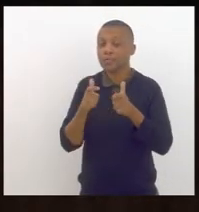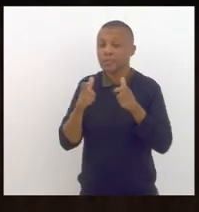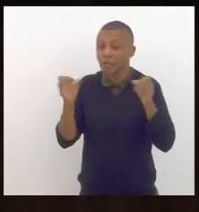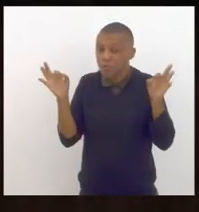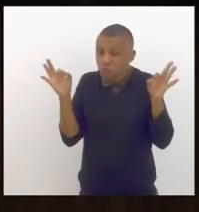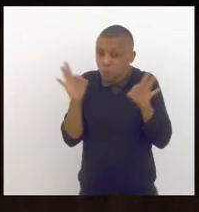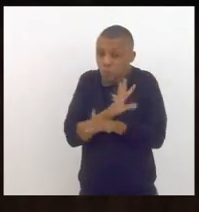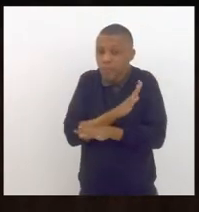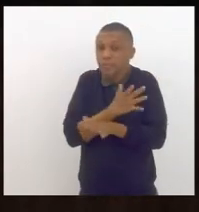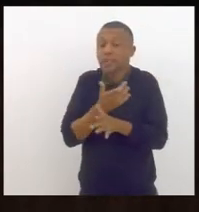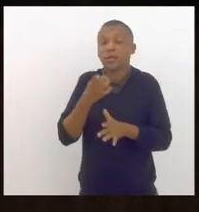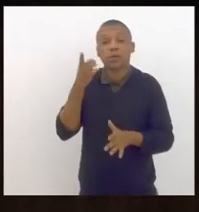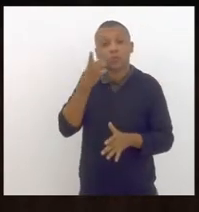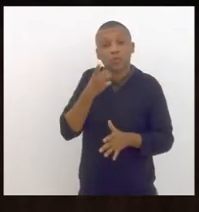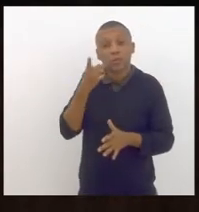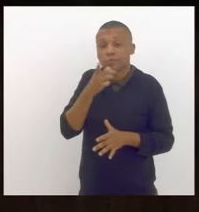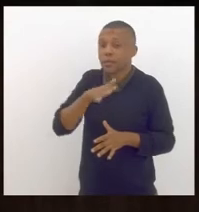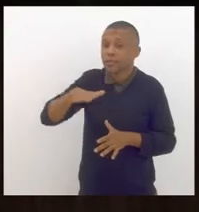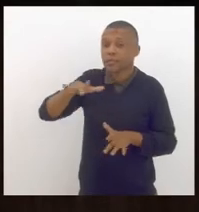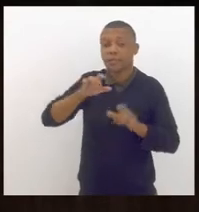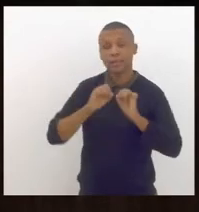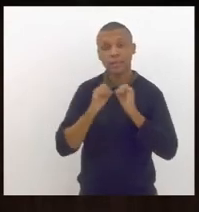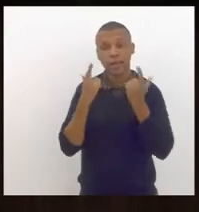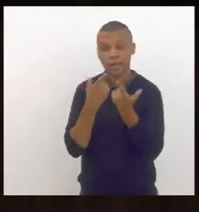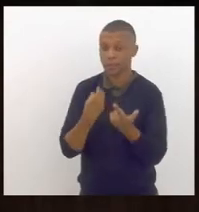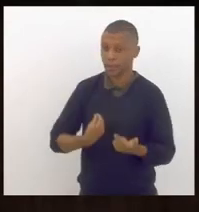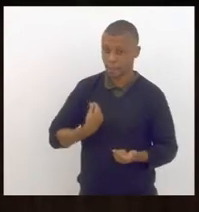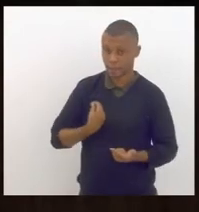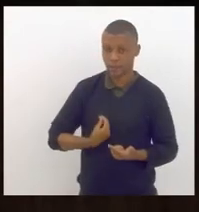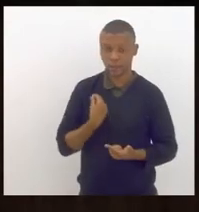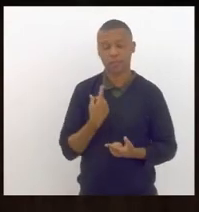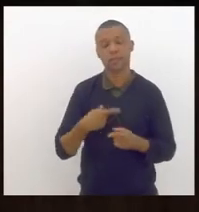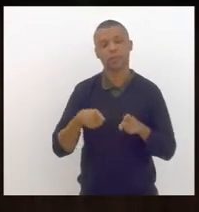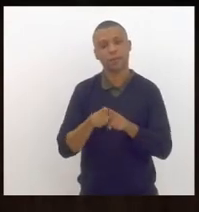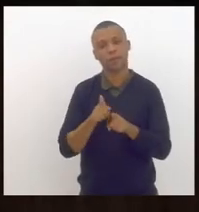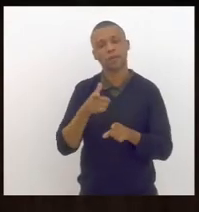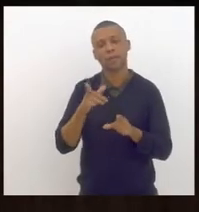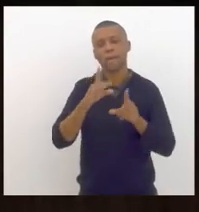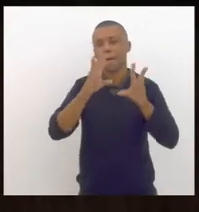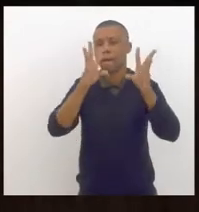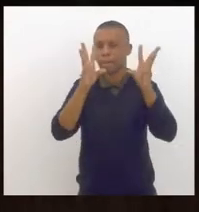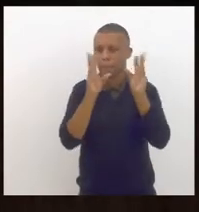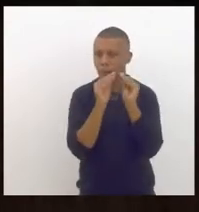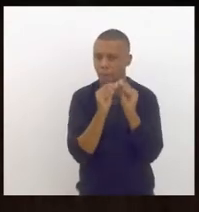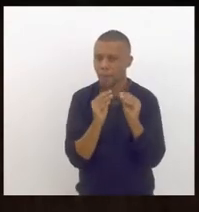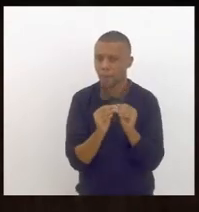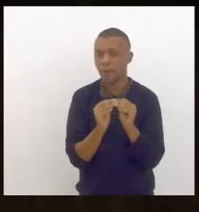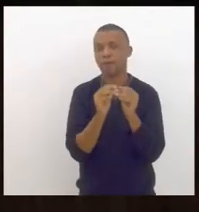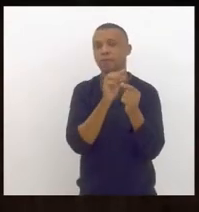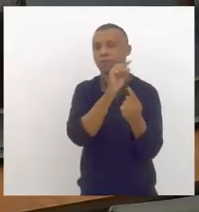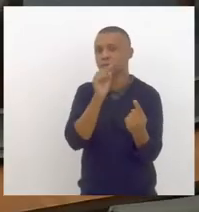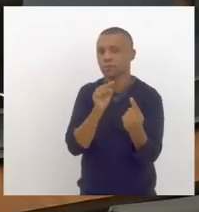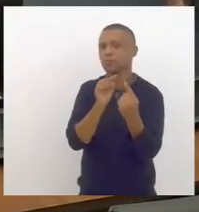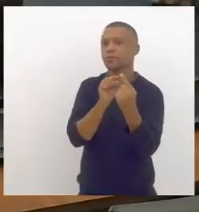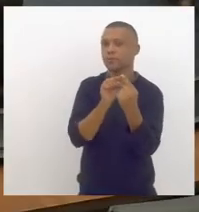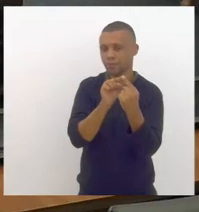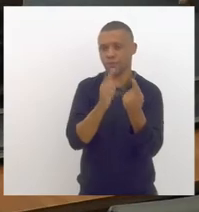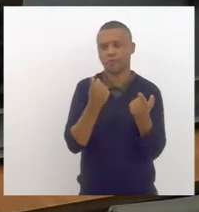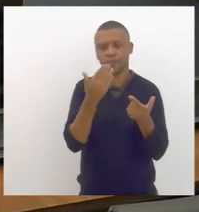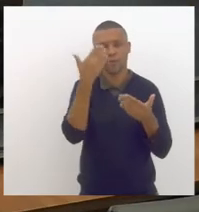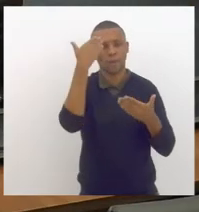casa, porque quem aqui está presente está exatamente fazendo considerações nesse sentido. Muito obrigado.